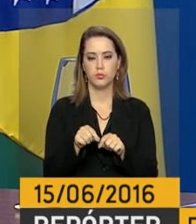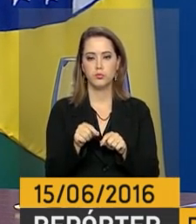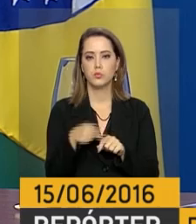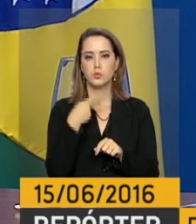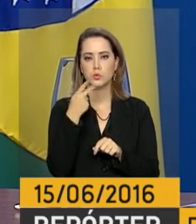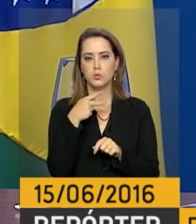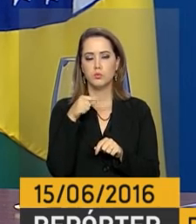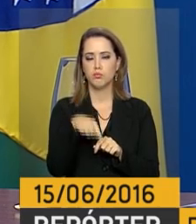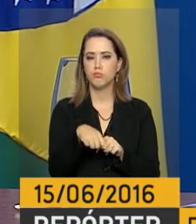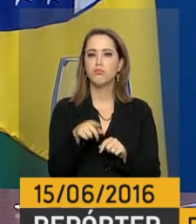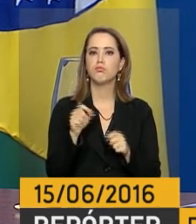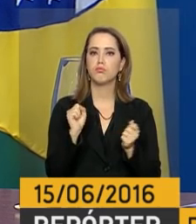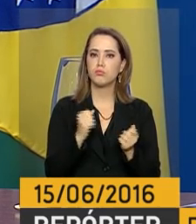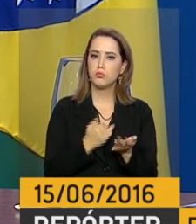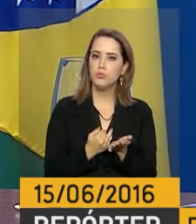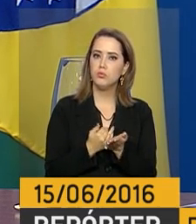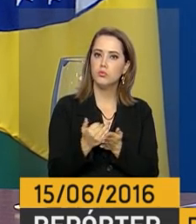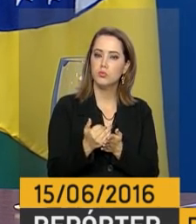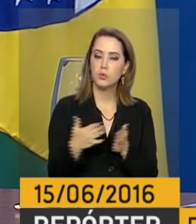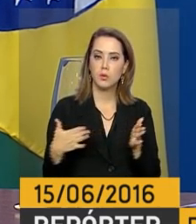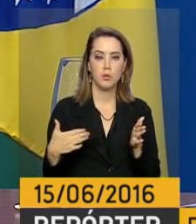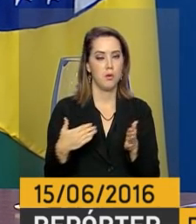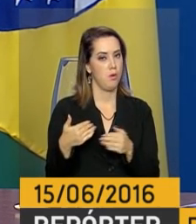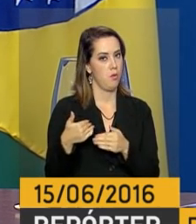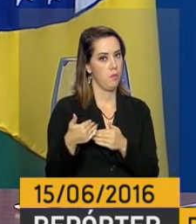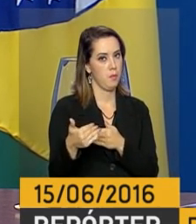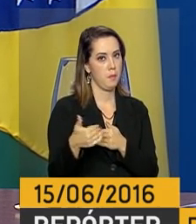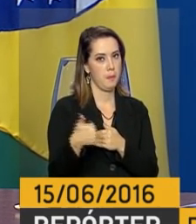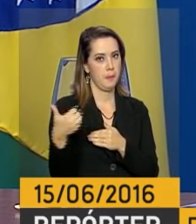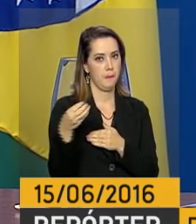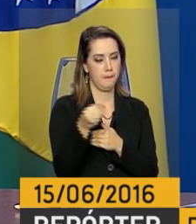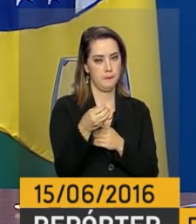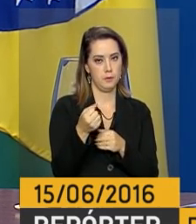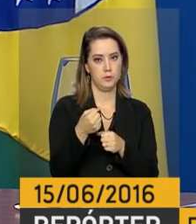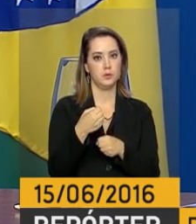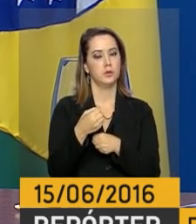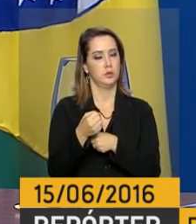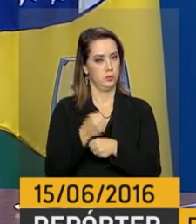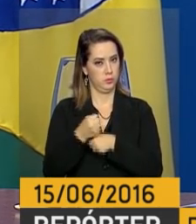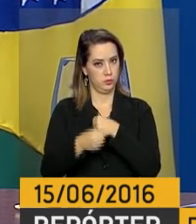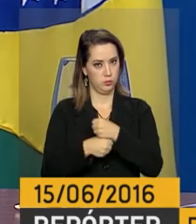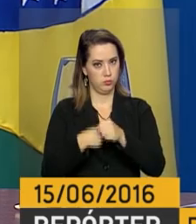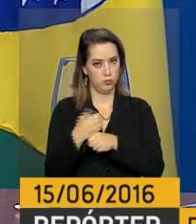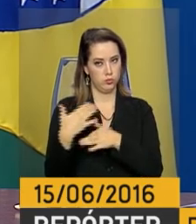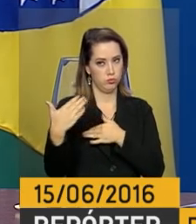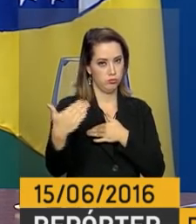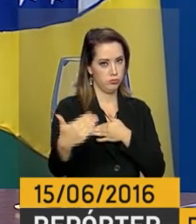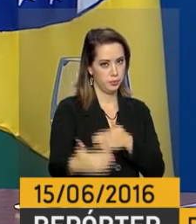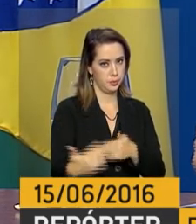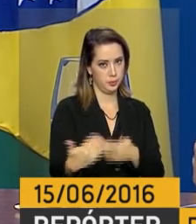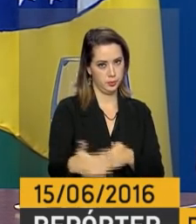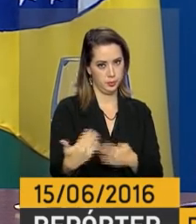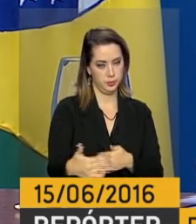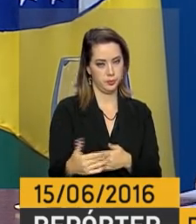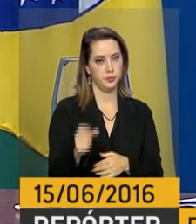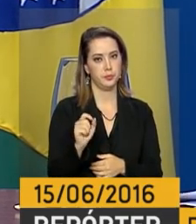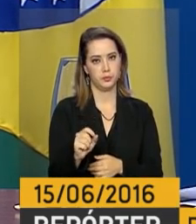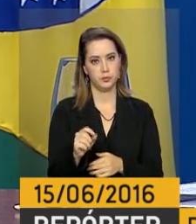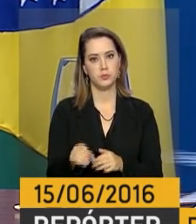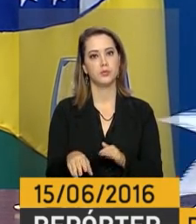artigo, para vigorar a partir do 10º exercício de vigência da emenda